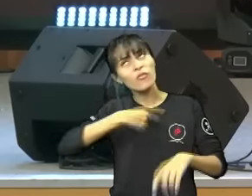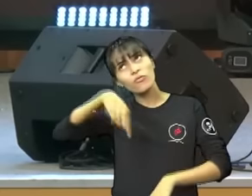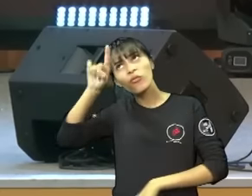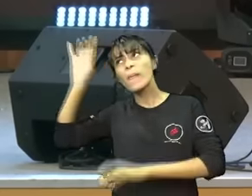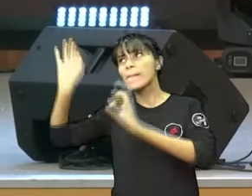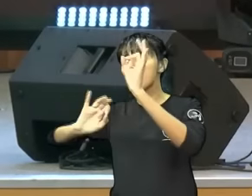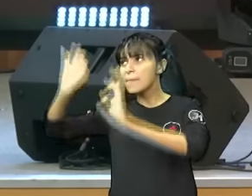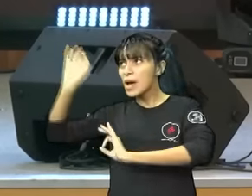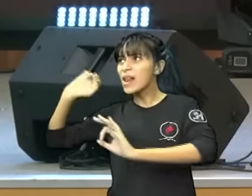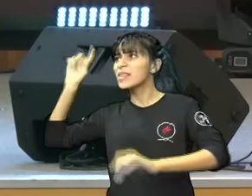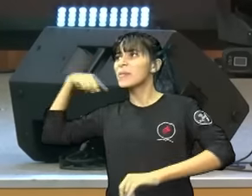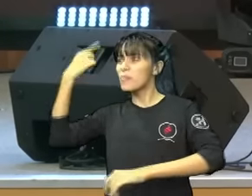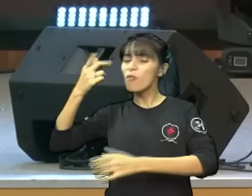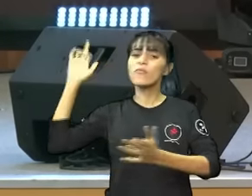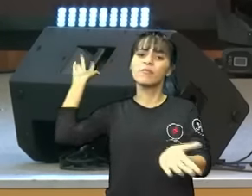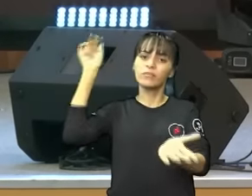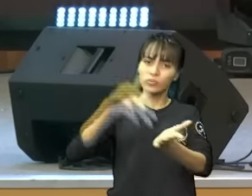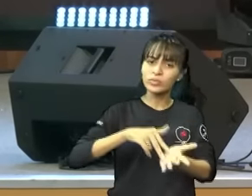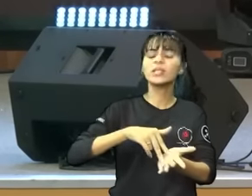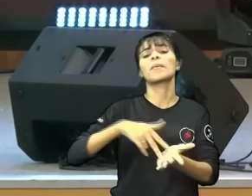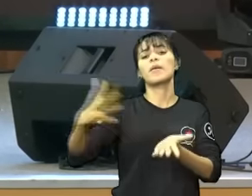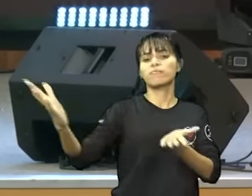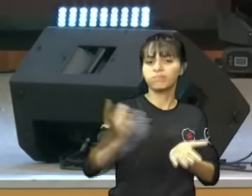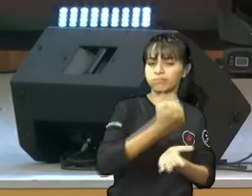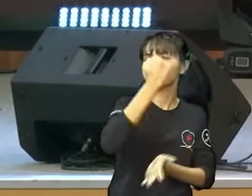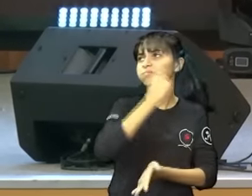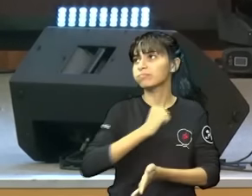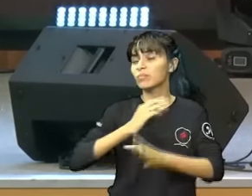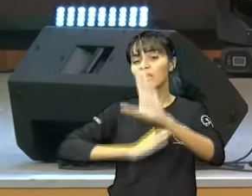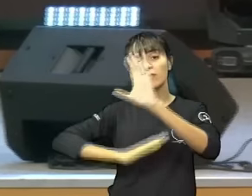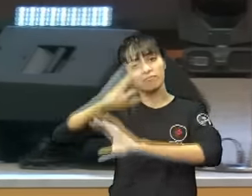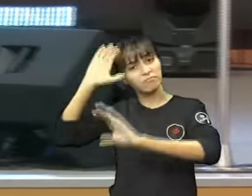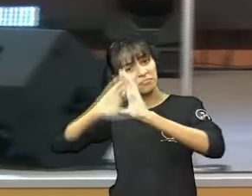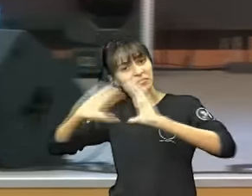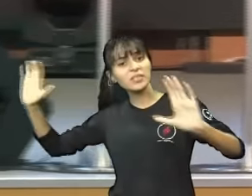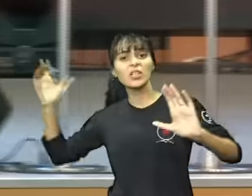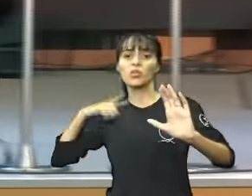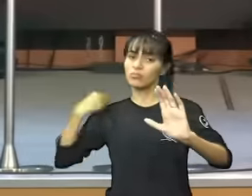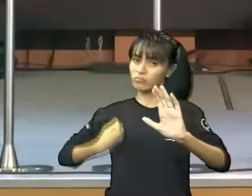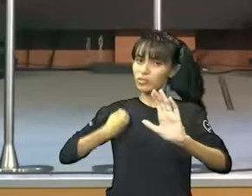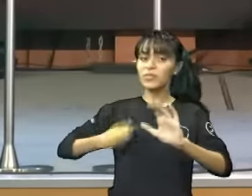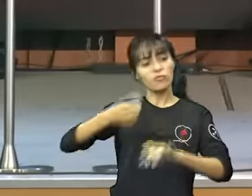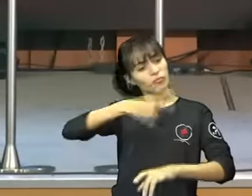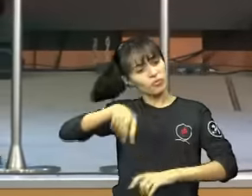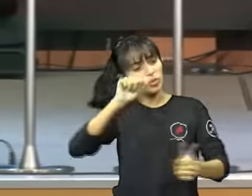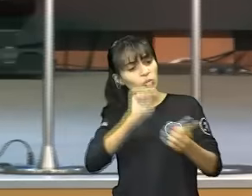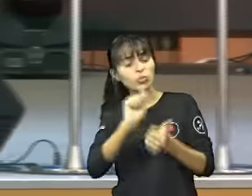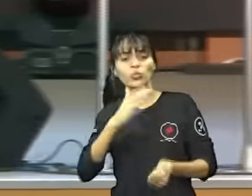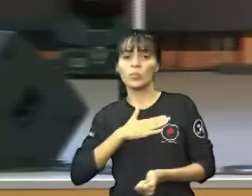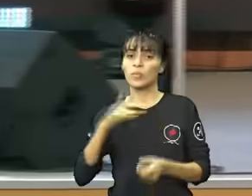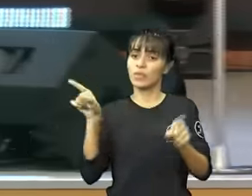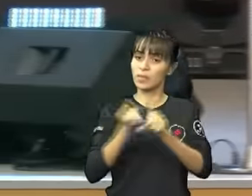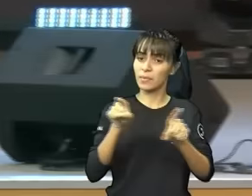for preparar lugar eu vou voltar novamente para levar vocês para onde eu estiver estejais vós também